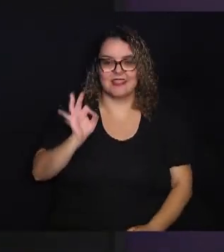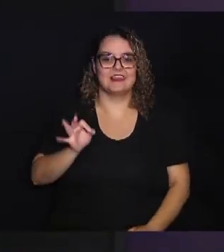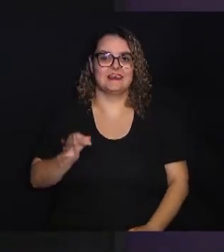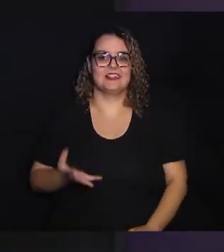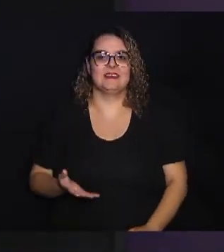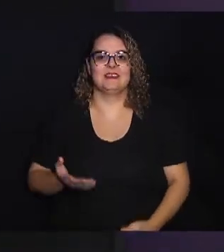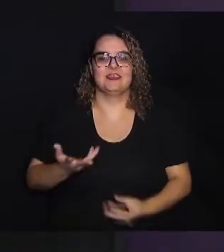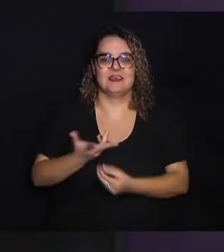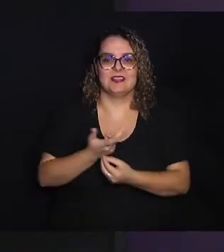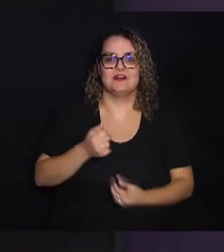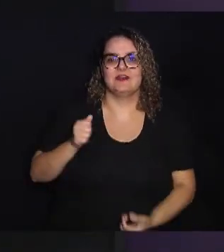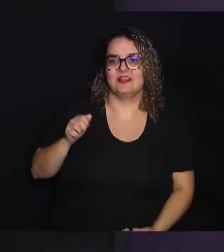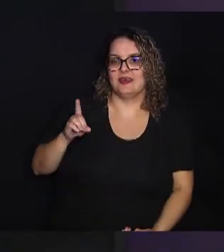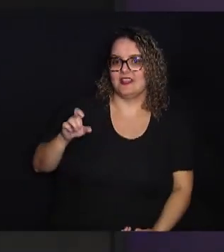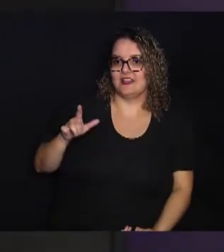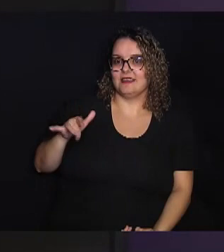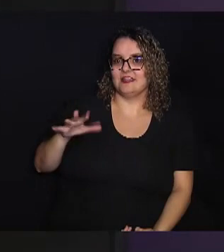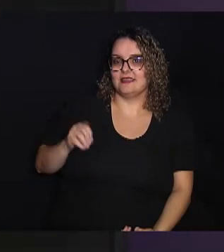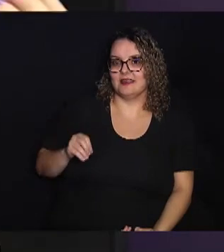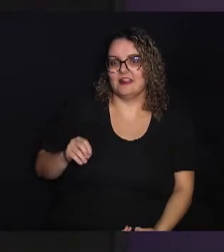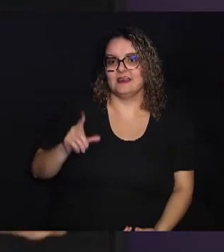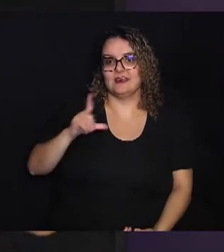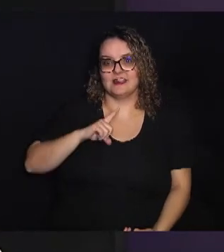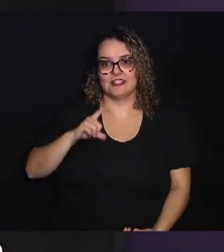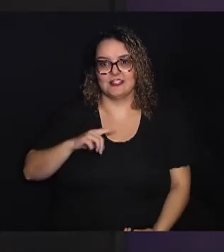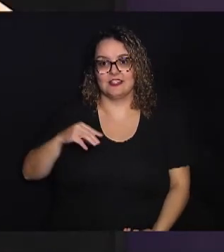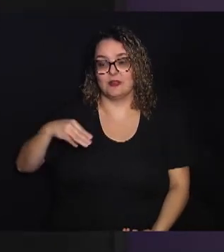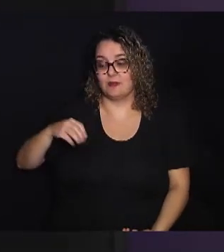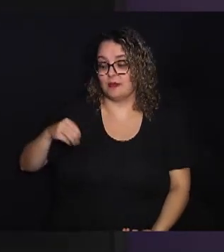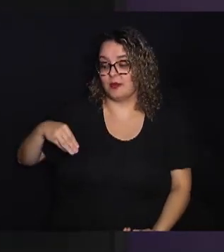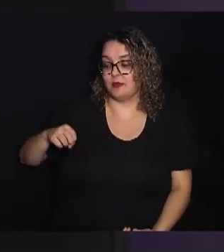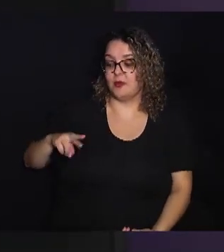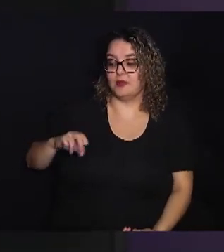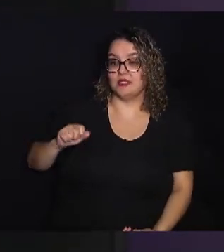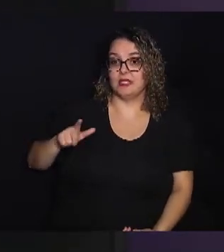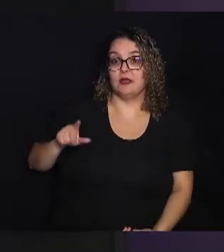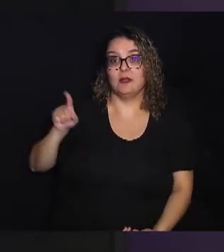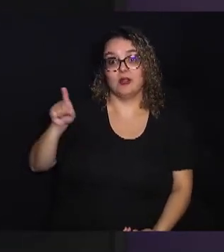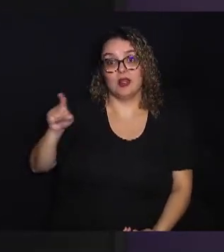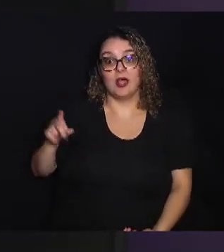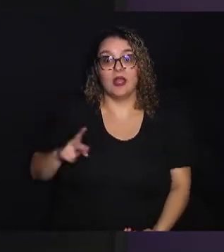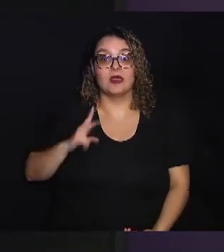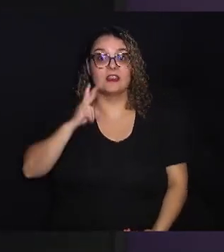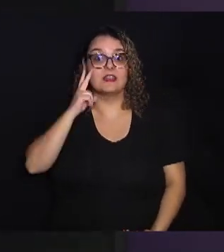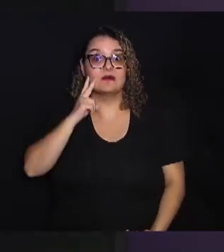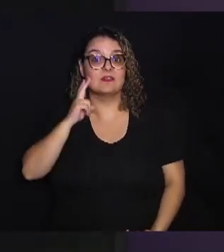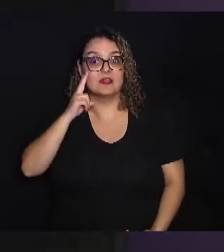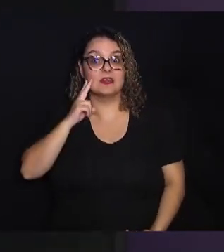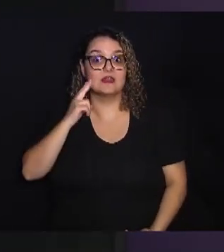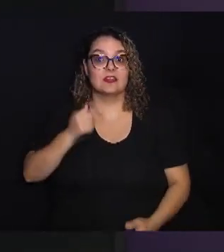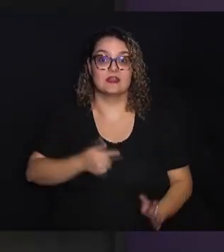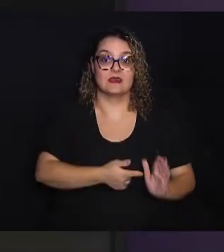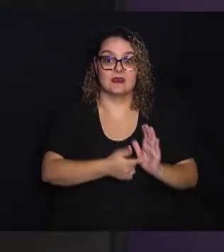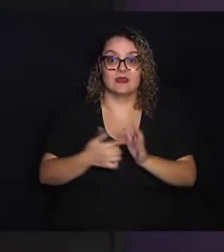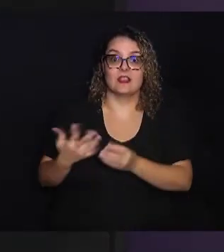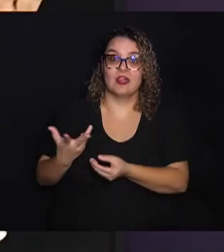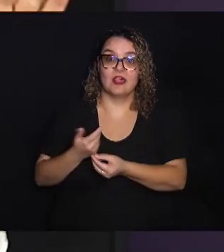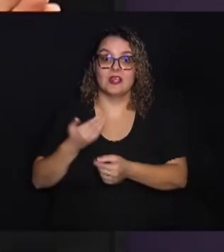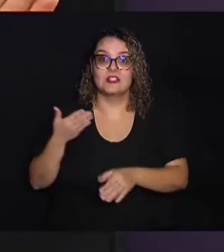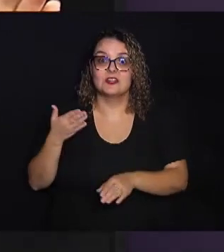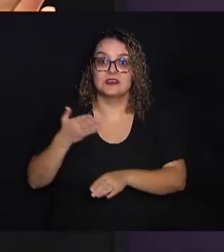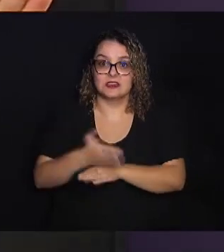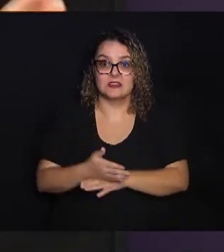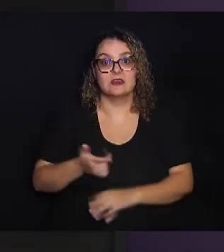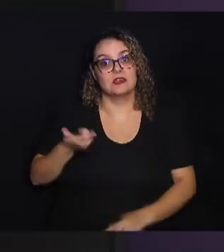do artista Adélio Sarro, que tem um memorial em Vinhedo, e ele fez uma exposição chamada Arte Acesso. Ela é